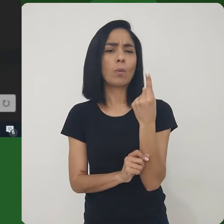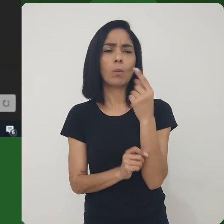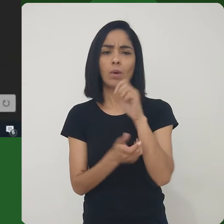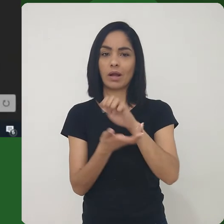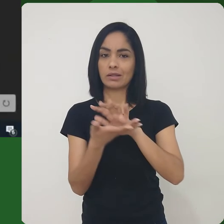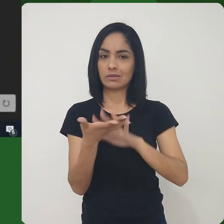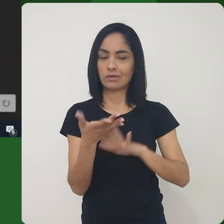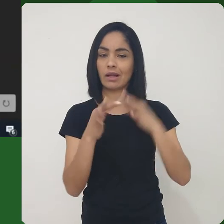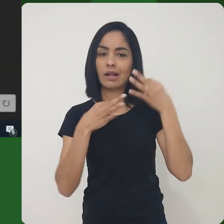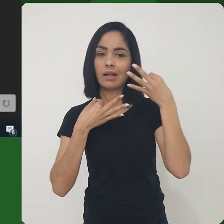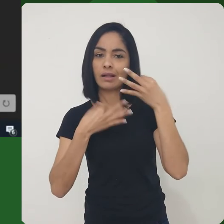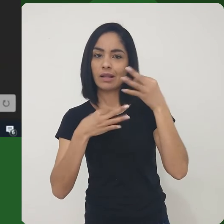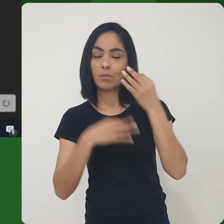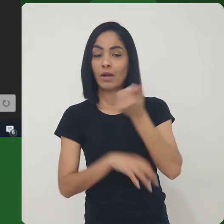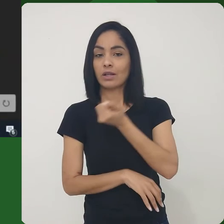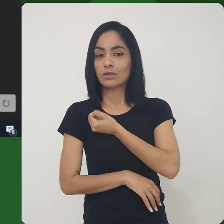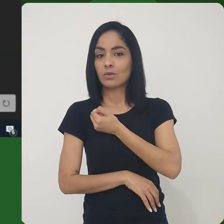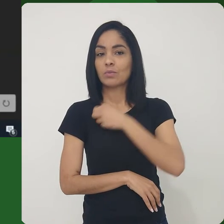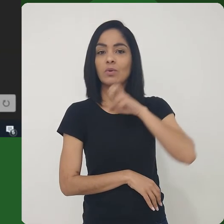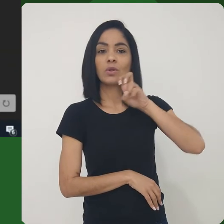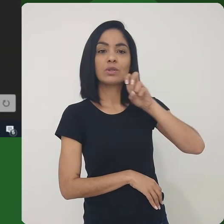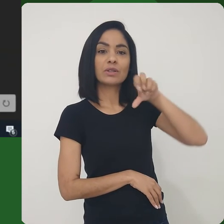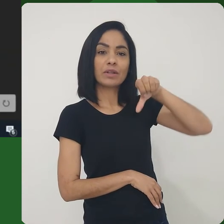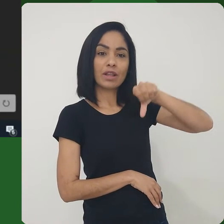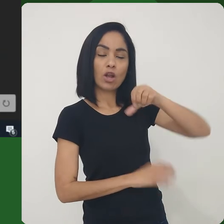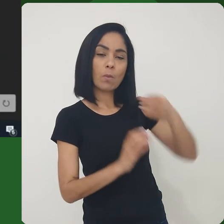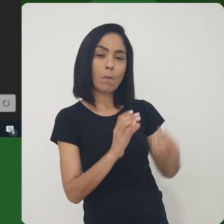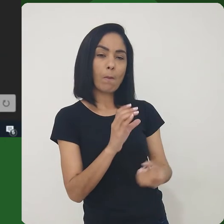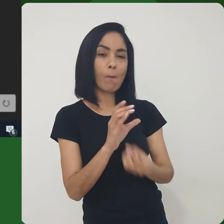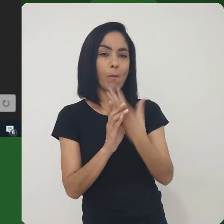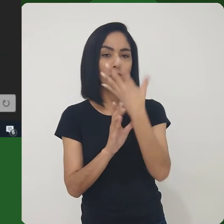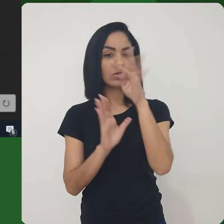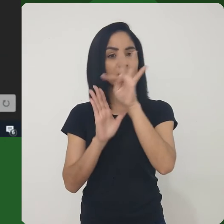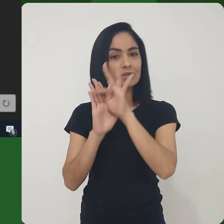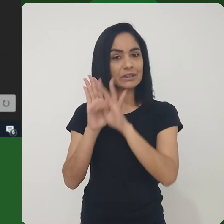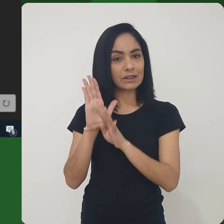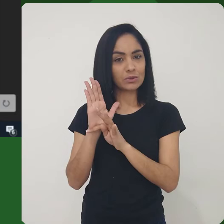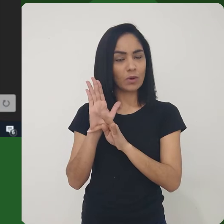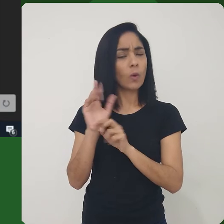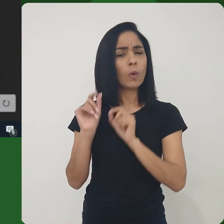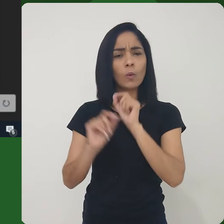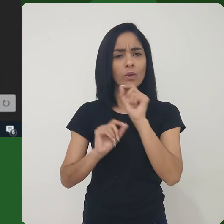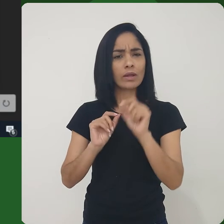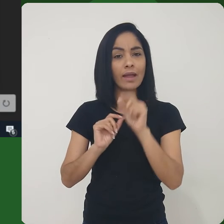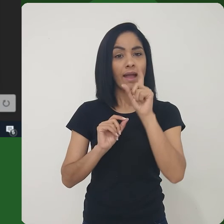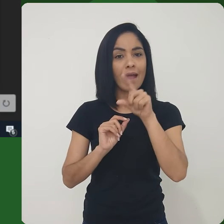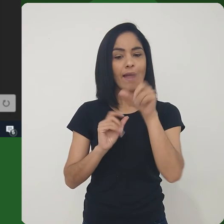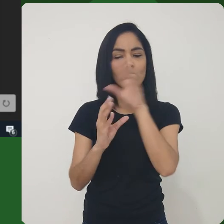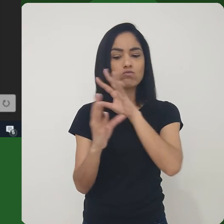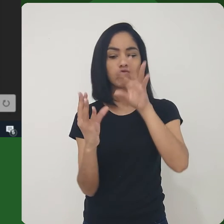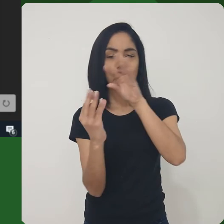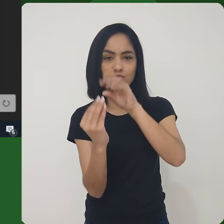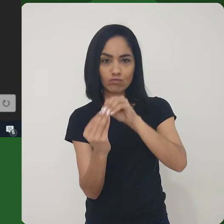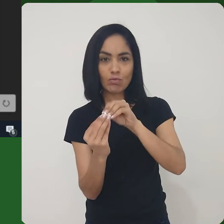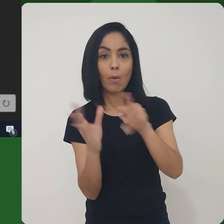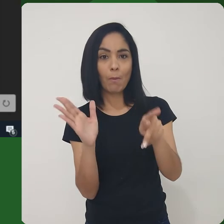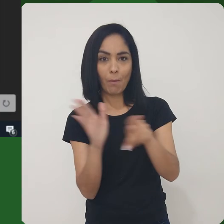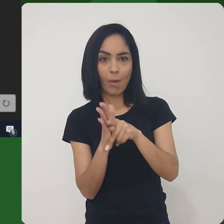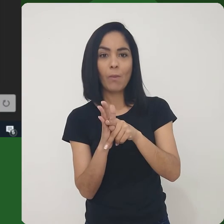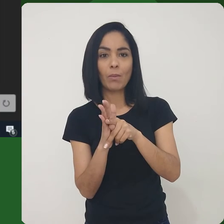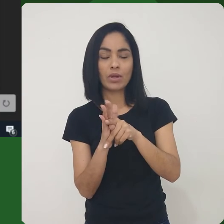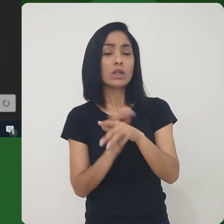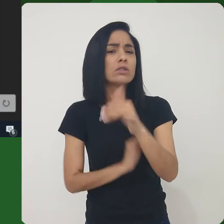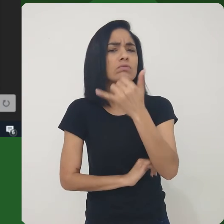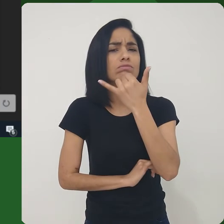fazerem uma só, que é da página 59, que é uma produção textual. É a produção de uma resenha